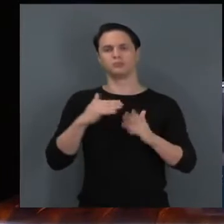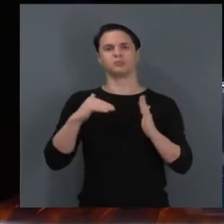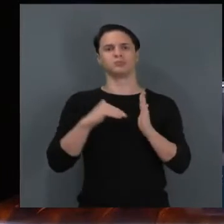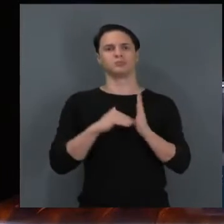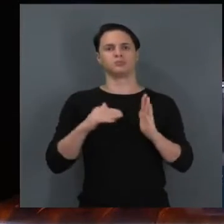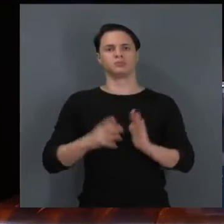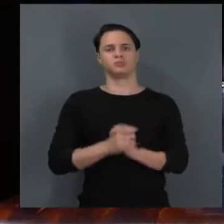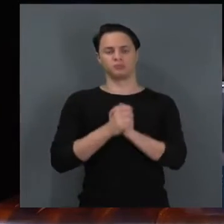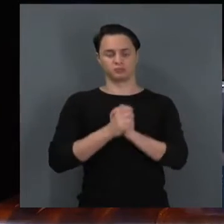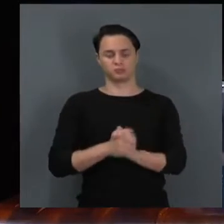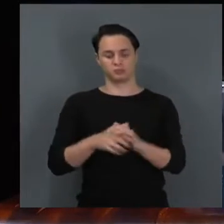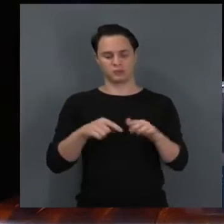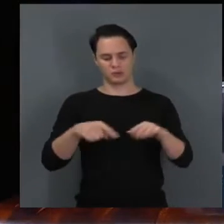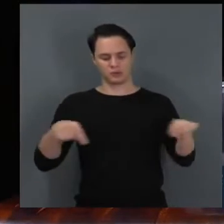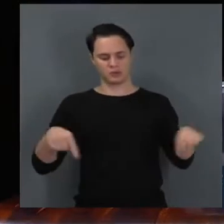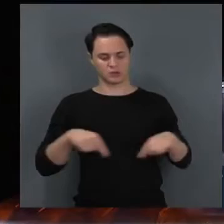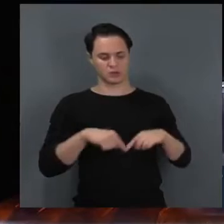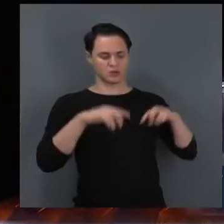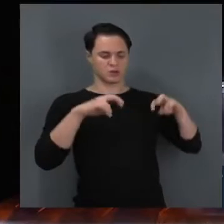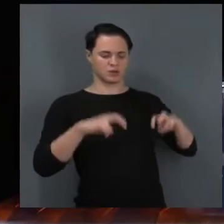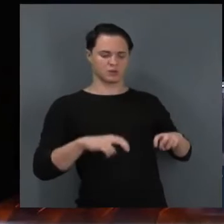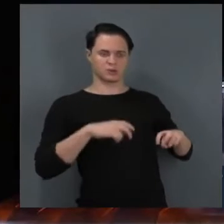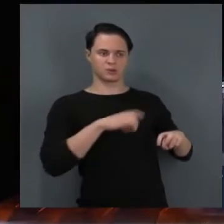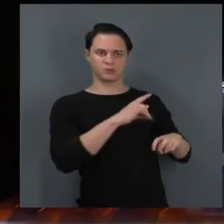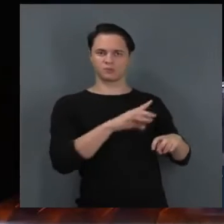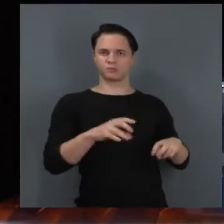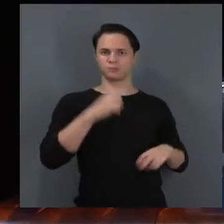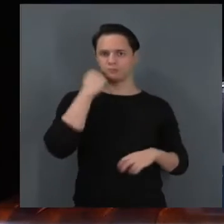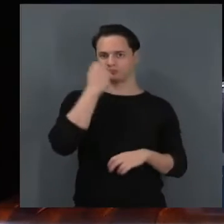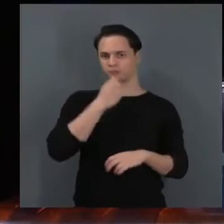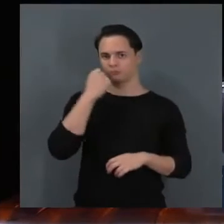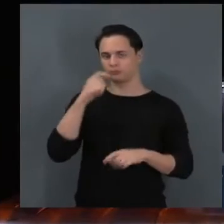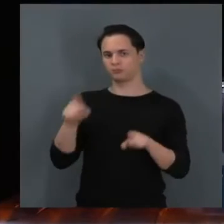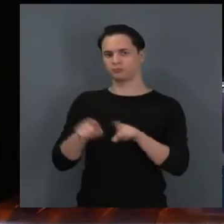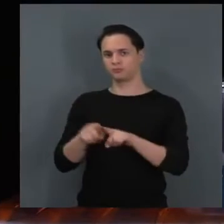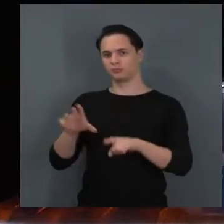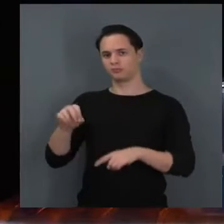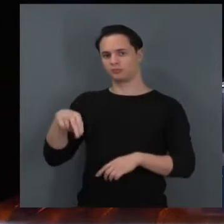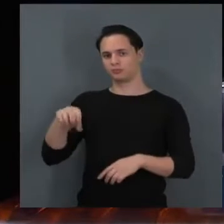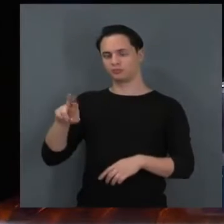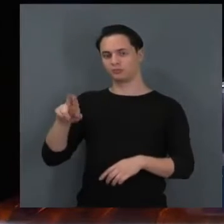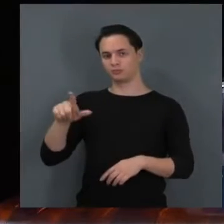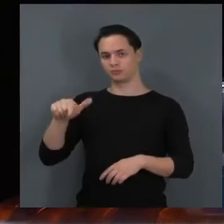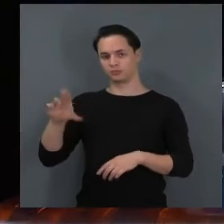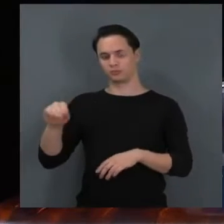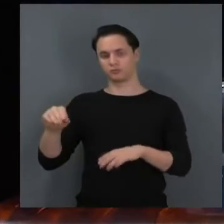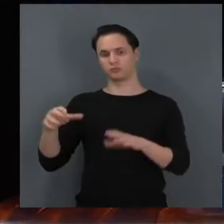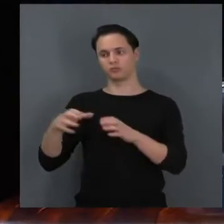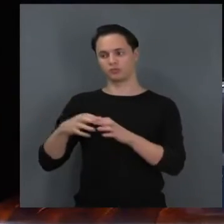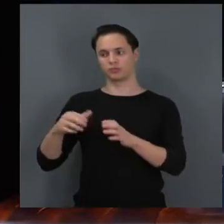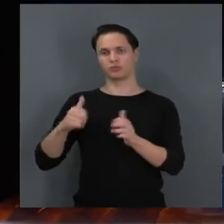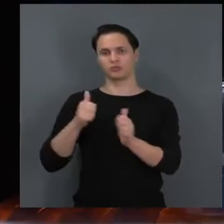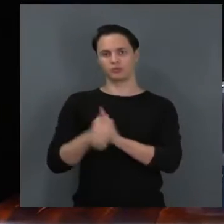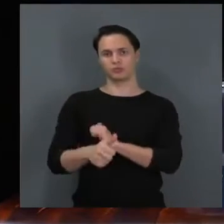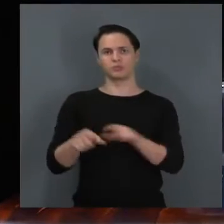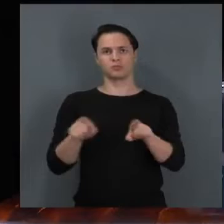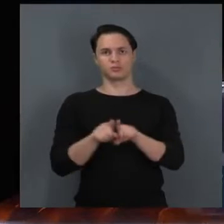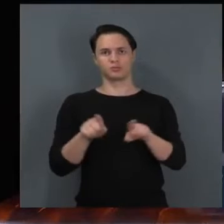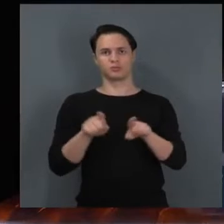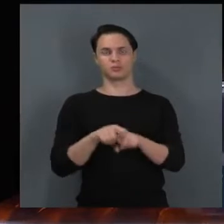Parceria com os gabinetes dos senadores, consulados do Grêmio, do Inter, Shopping, Pátio Brasil, Associação